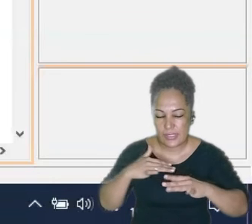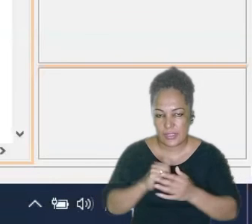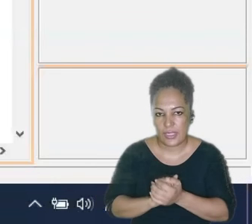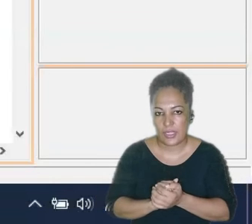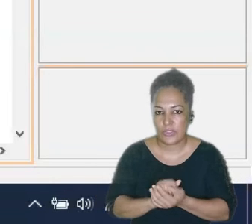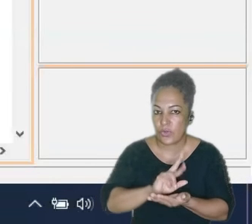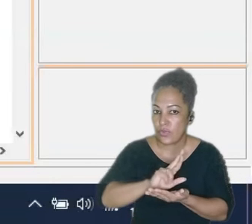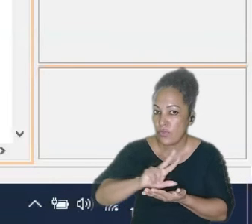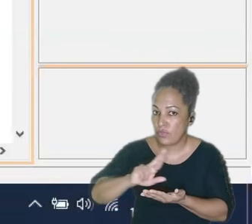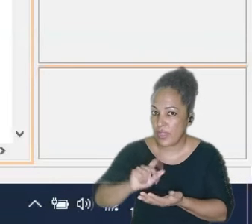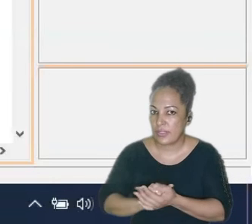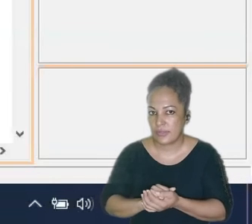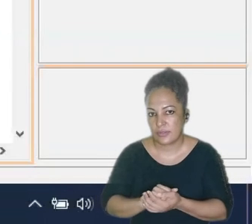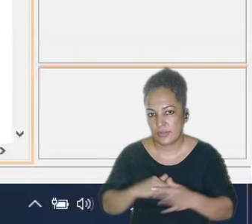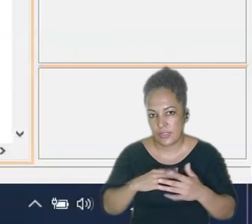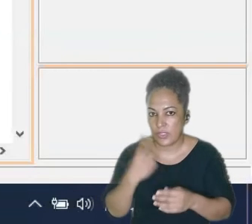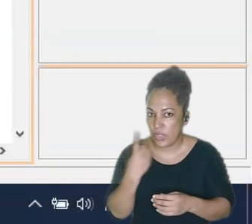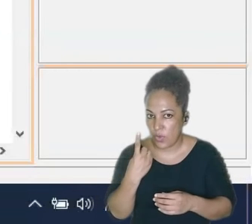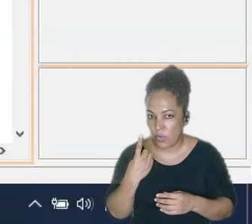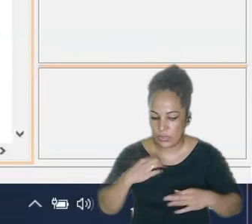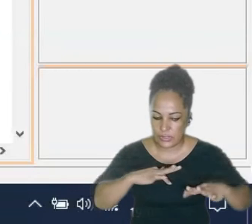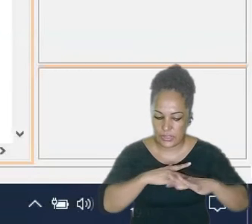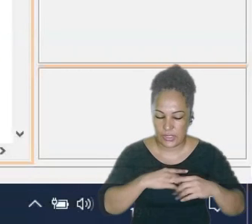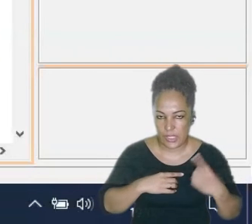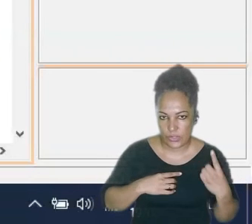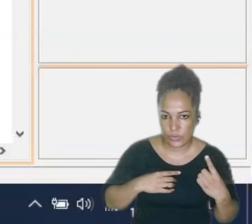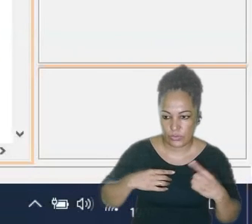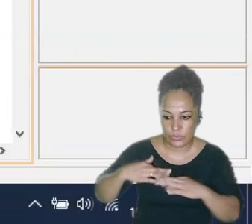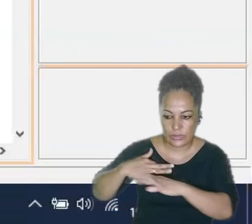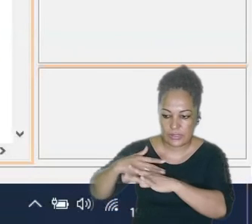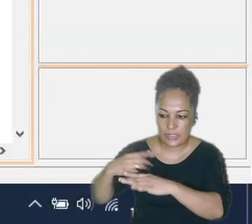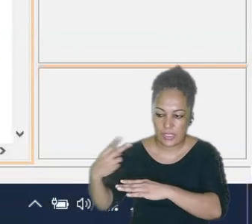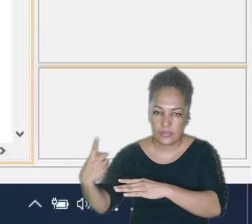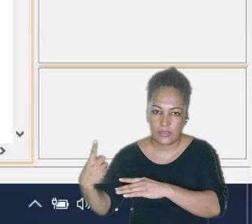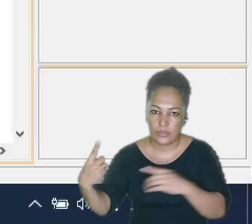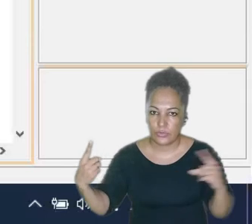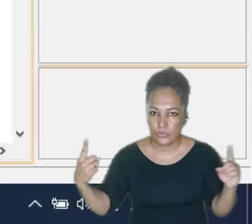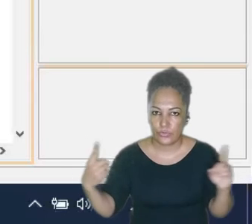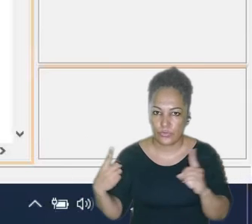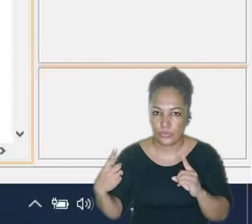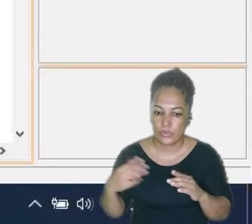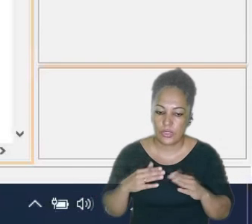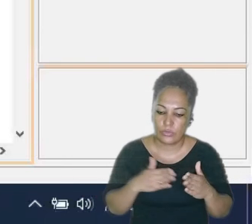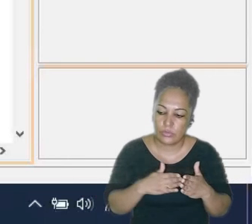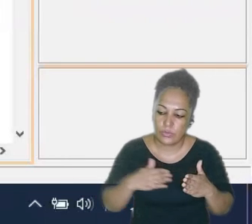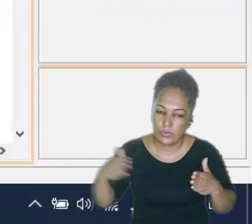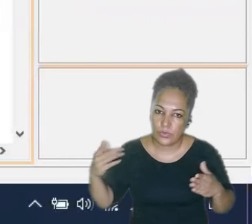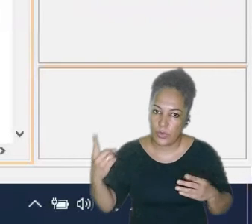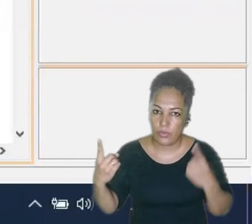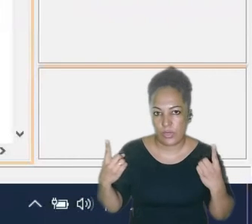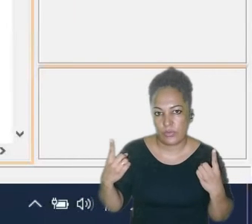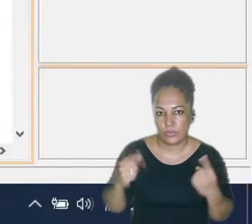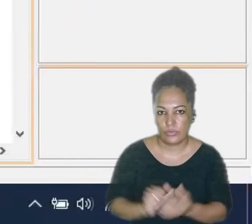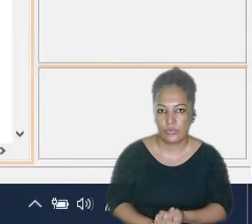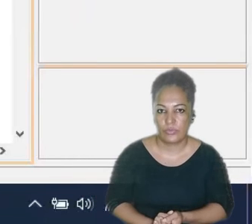relacionada a uma cidade de origem, a várias. A uma, né? Um trecho para existir precisa de uma cidade de origem?